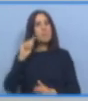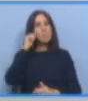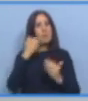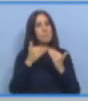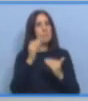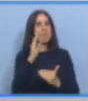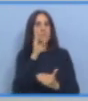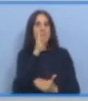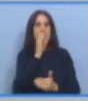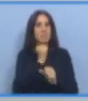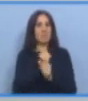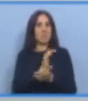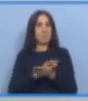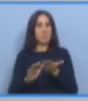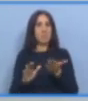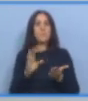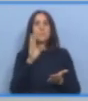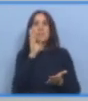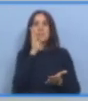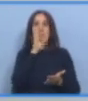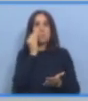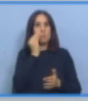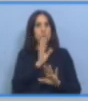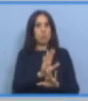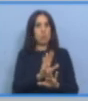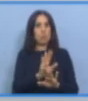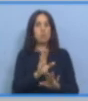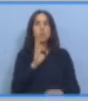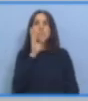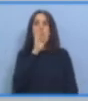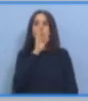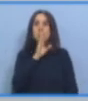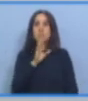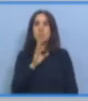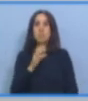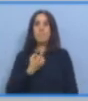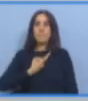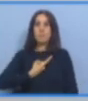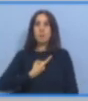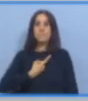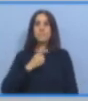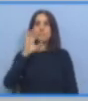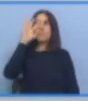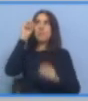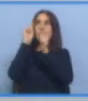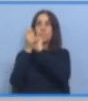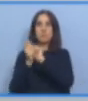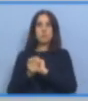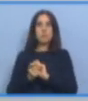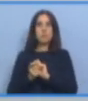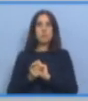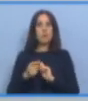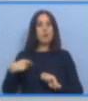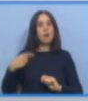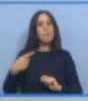elevado se nada fizermos, deixarmos tudo como está e se tivermos que enfrentar as alterações climáticas a